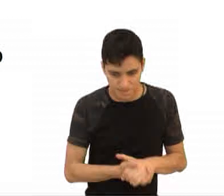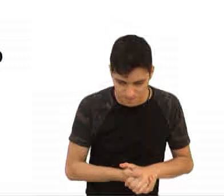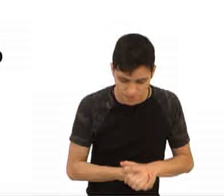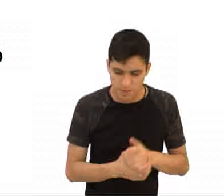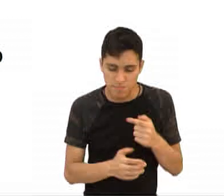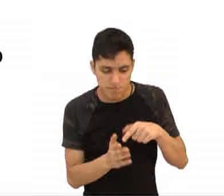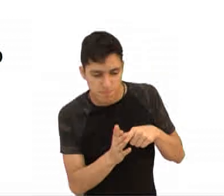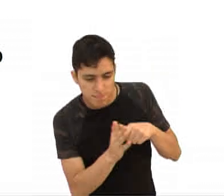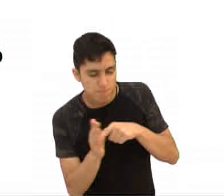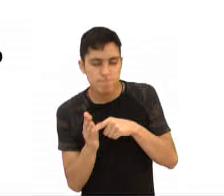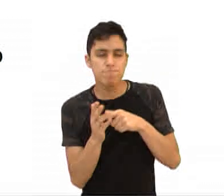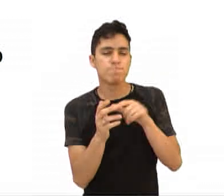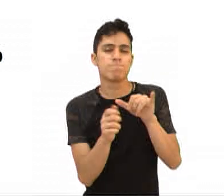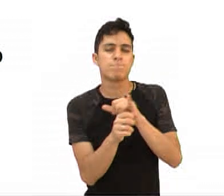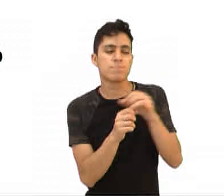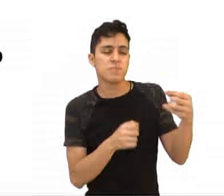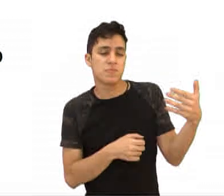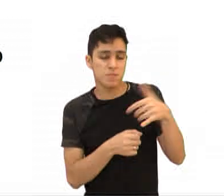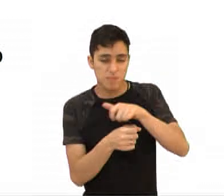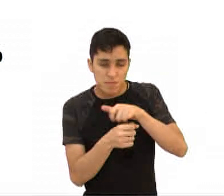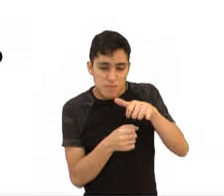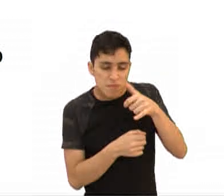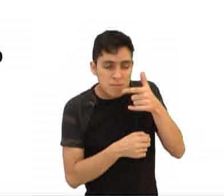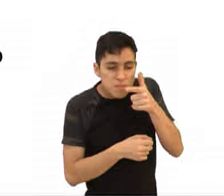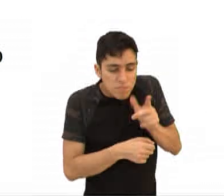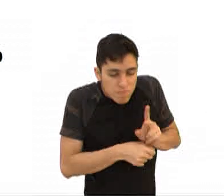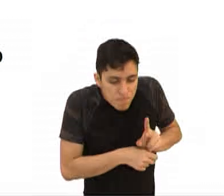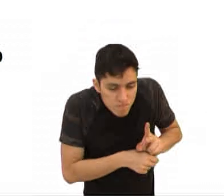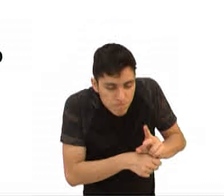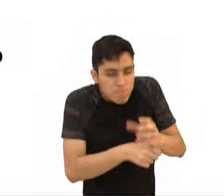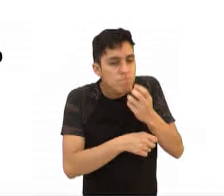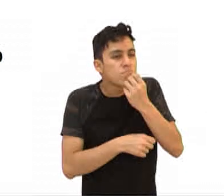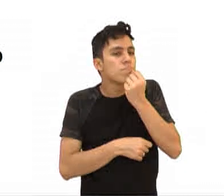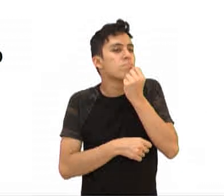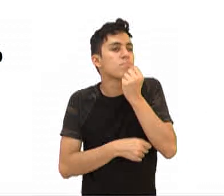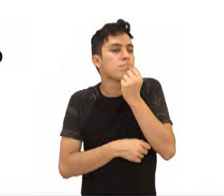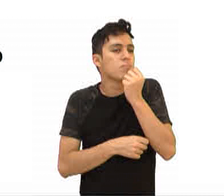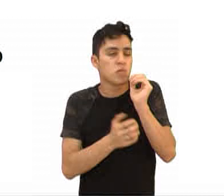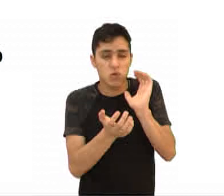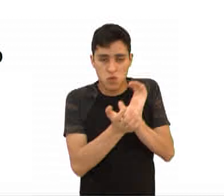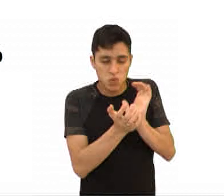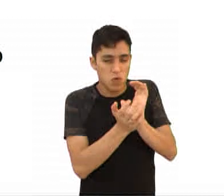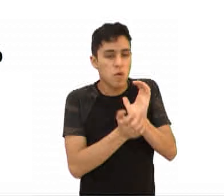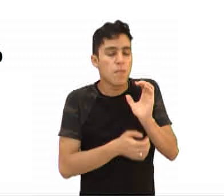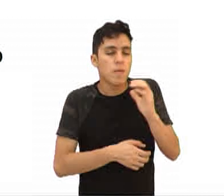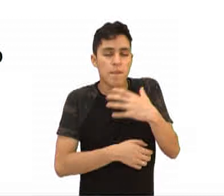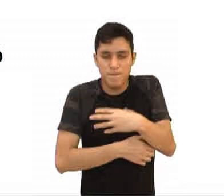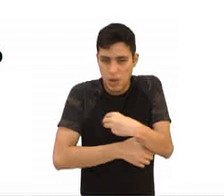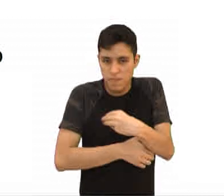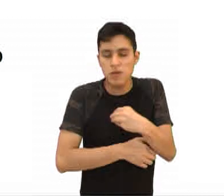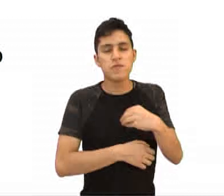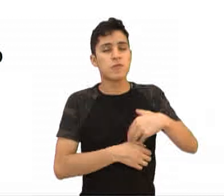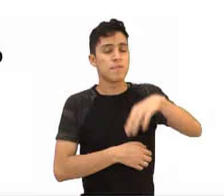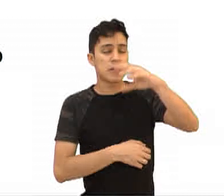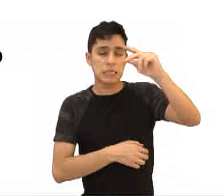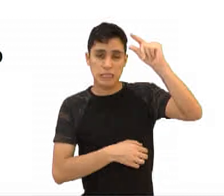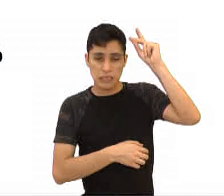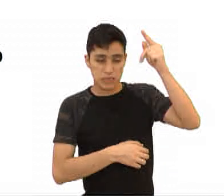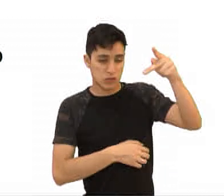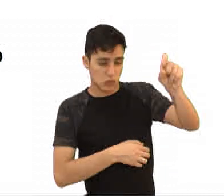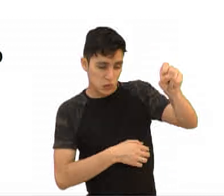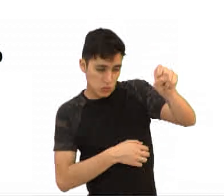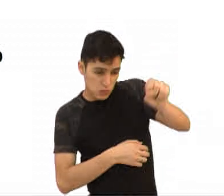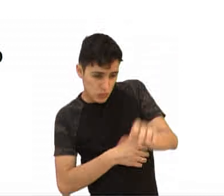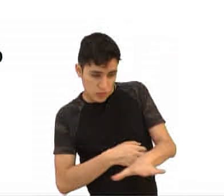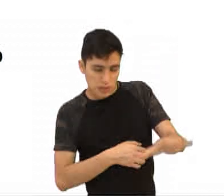missão implantar uma nova ferramenta para a conservação de Xenarthra, subordem de mamíferos mais antigos do continente sul-americano, que engloba